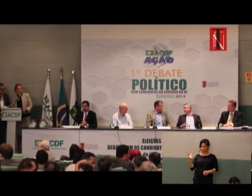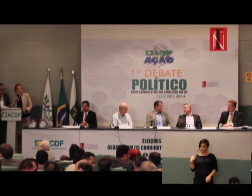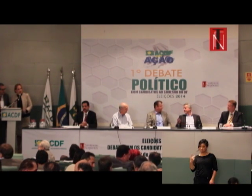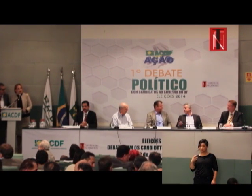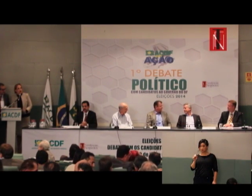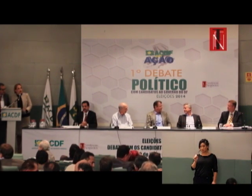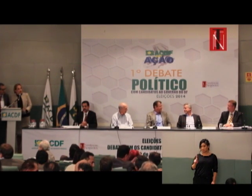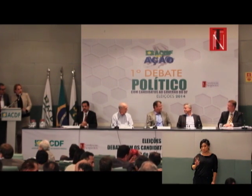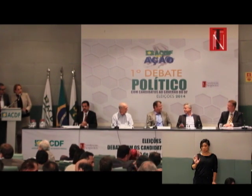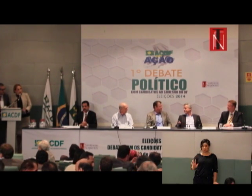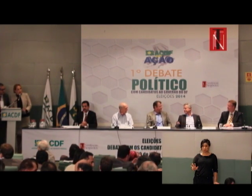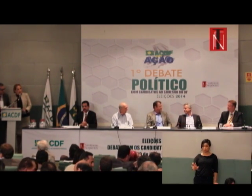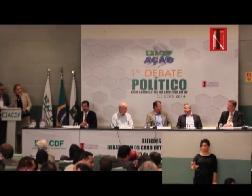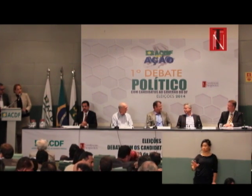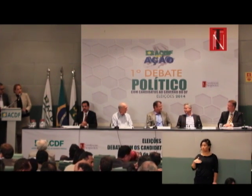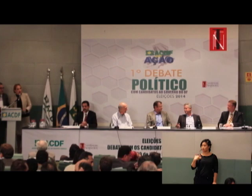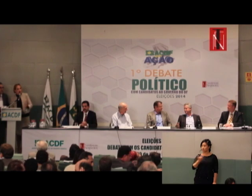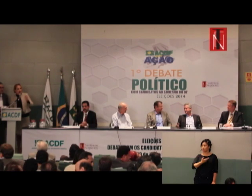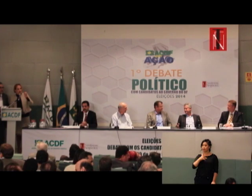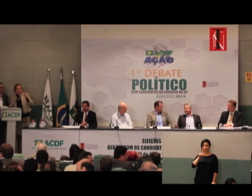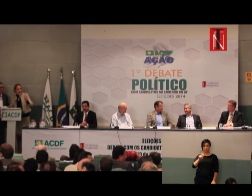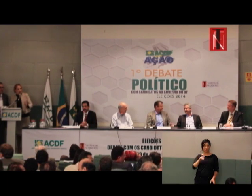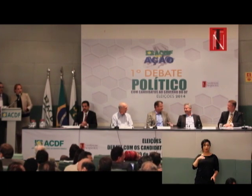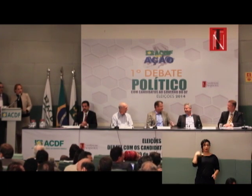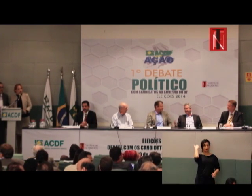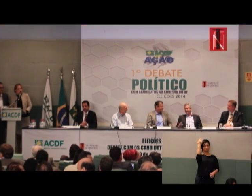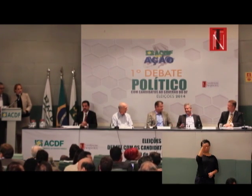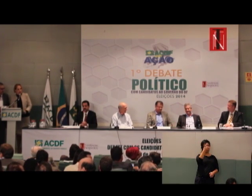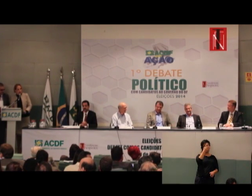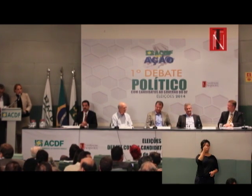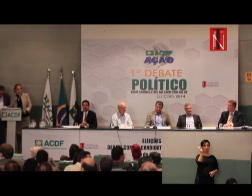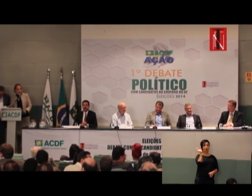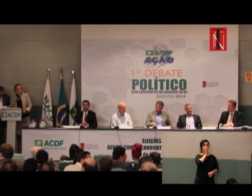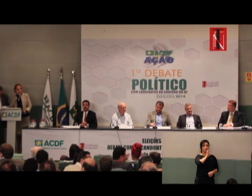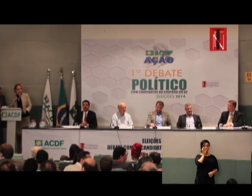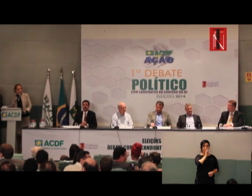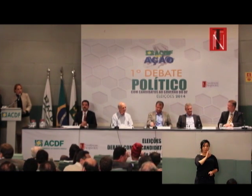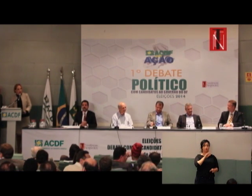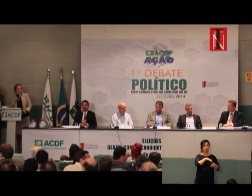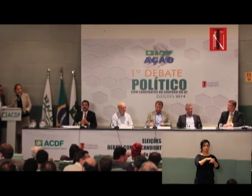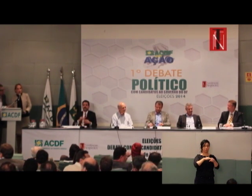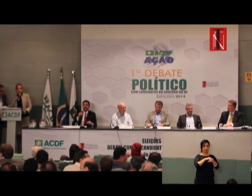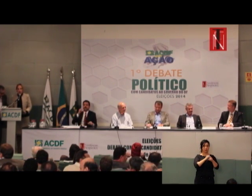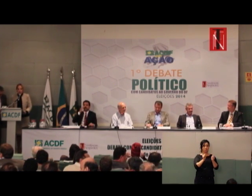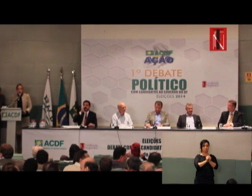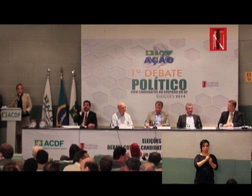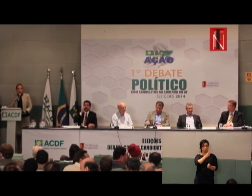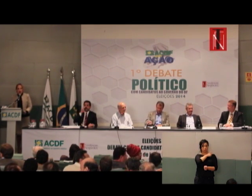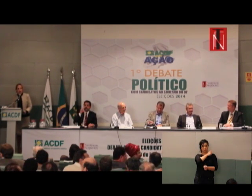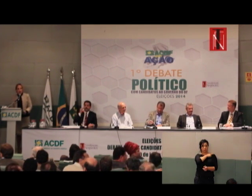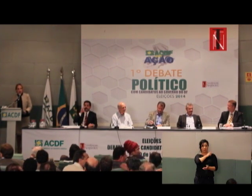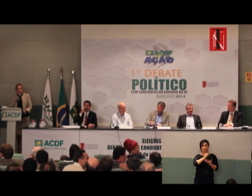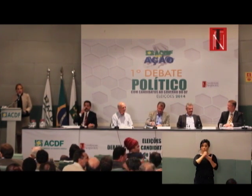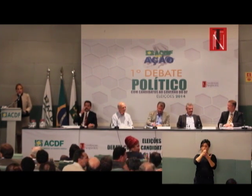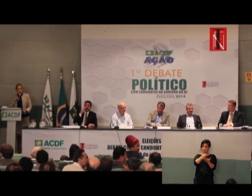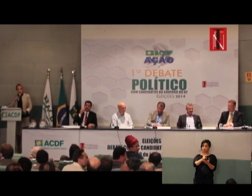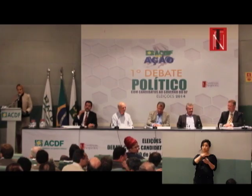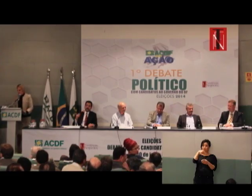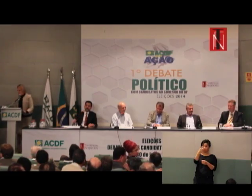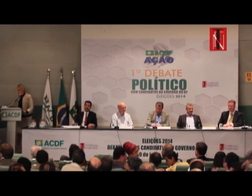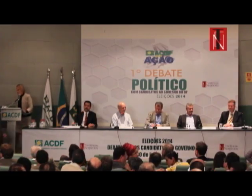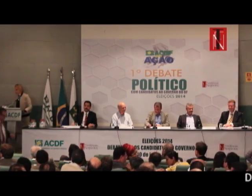está ok. Iremos até a sala do lado, conversar com os assessores e voltaremos, por favor, em um